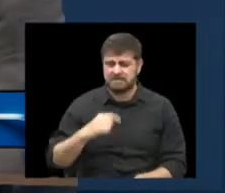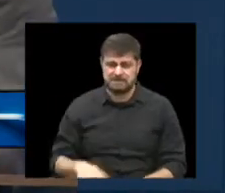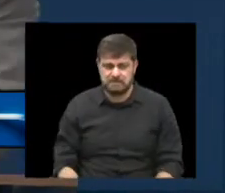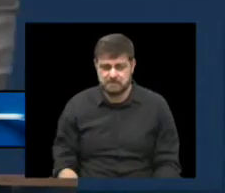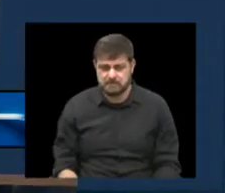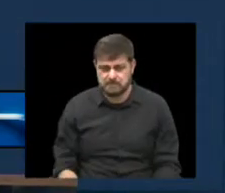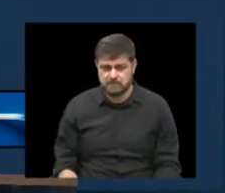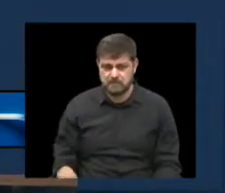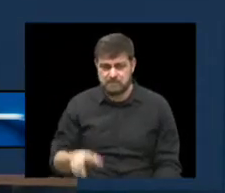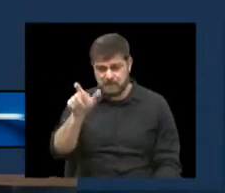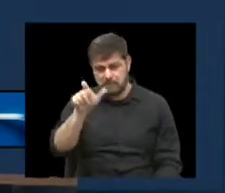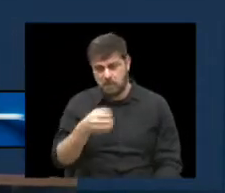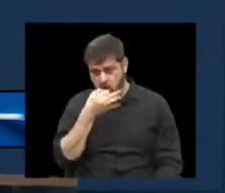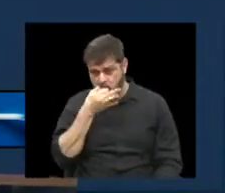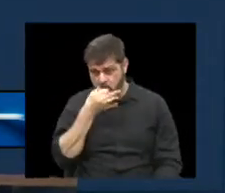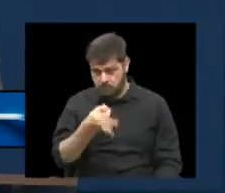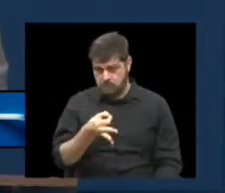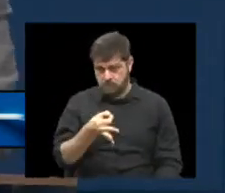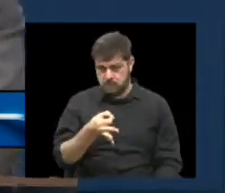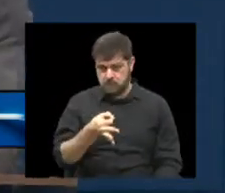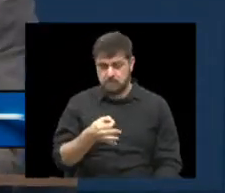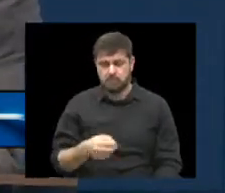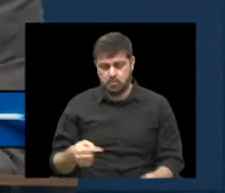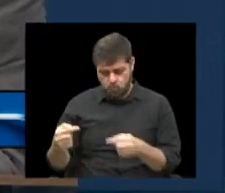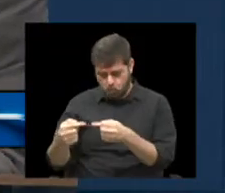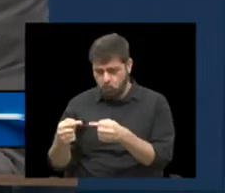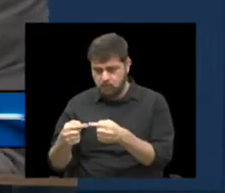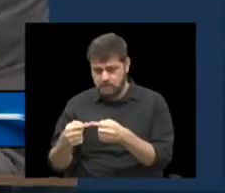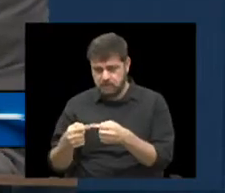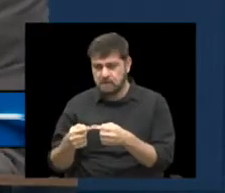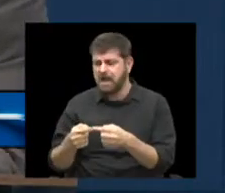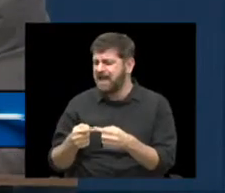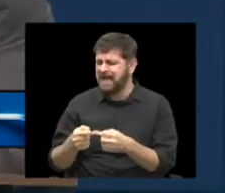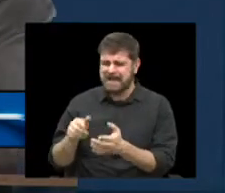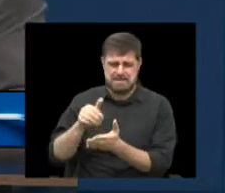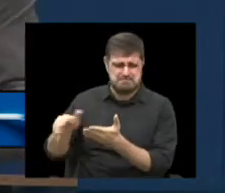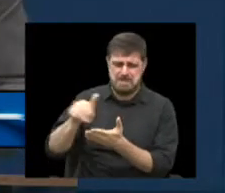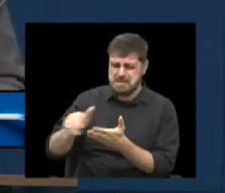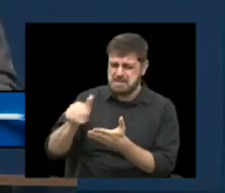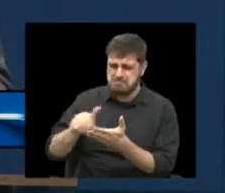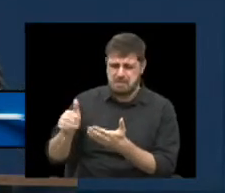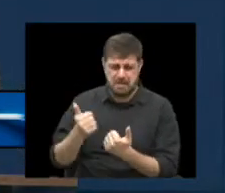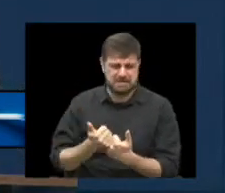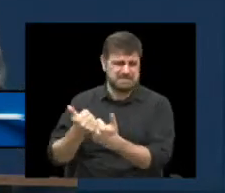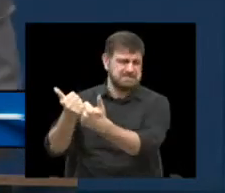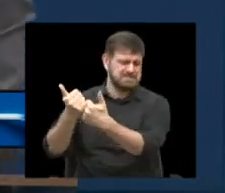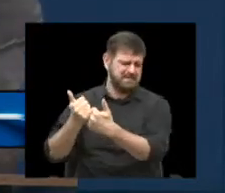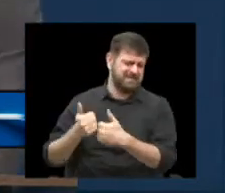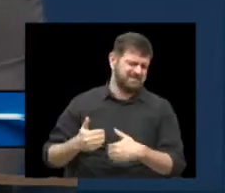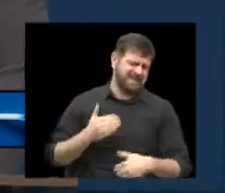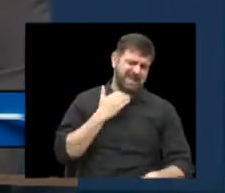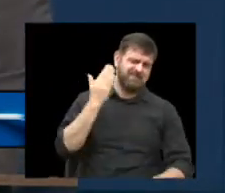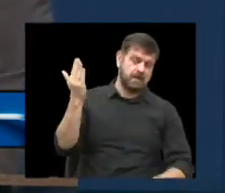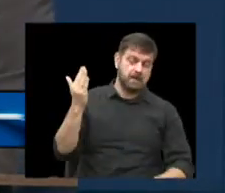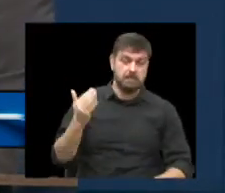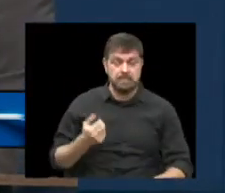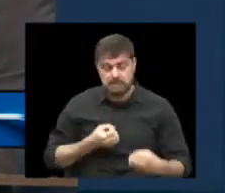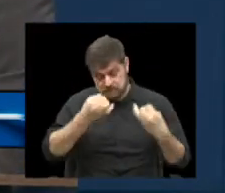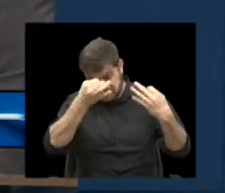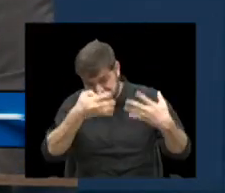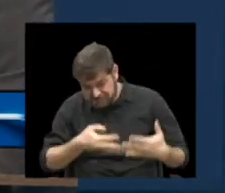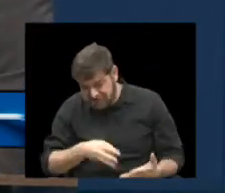vezes, a pessoa tem uma opinião favorável ao corte dos assessores, mas talvez não tivesse essas explicações